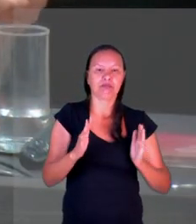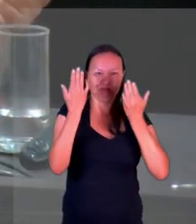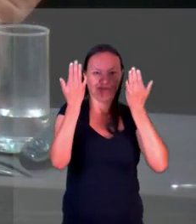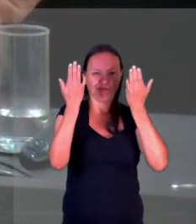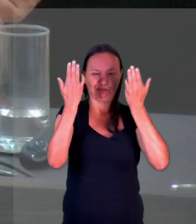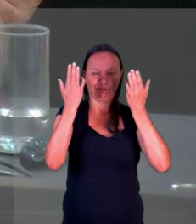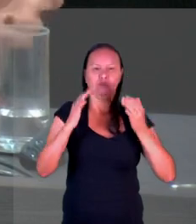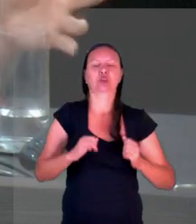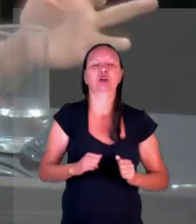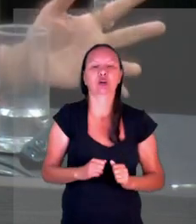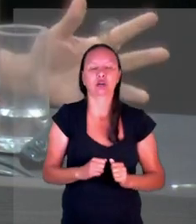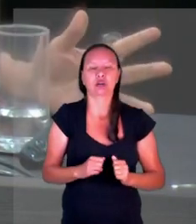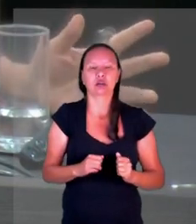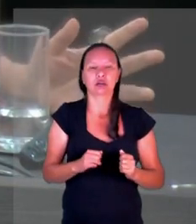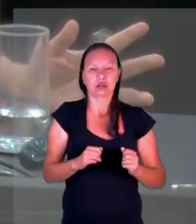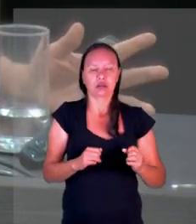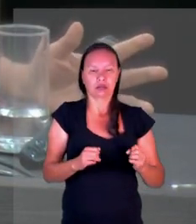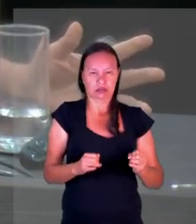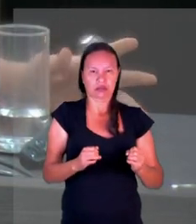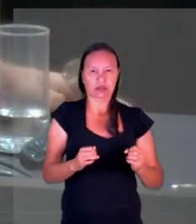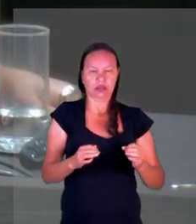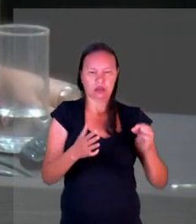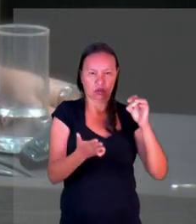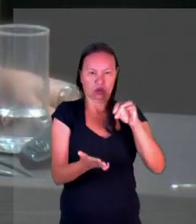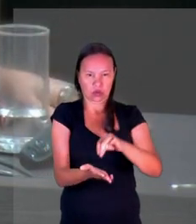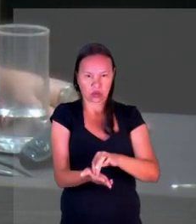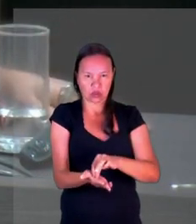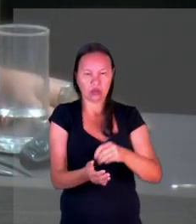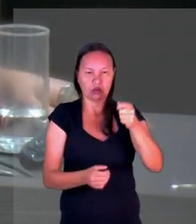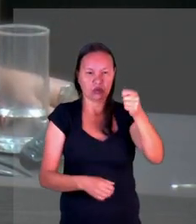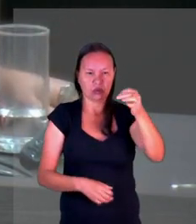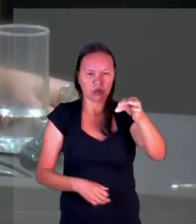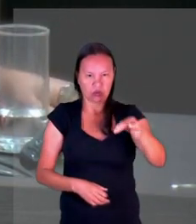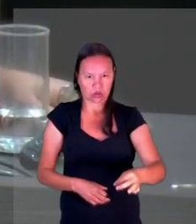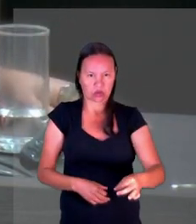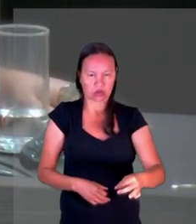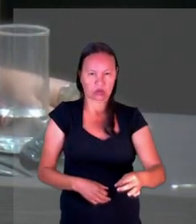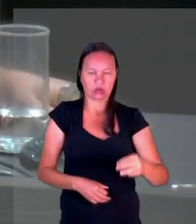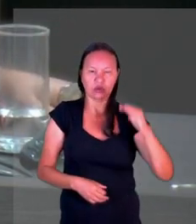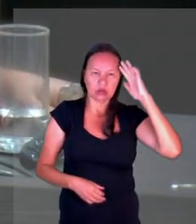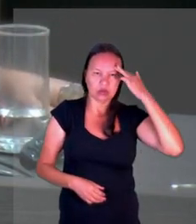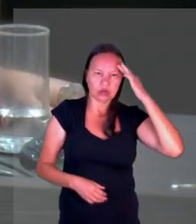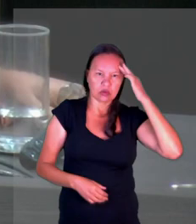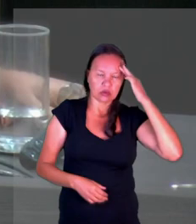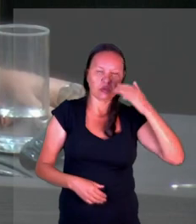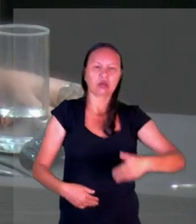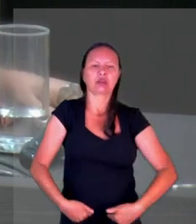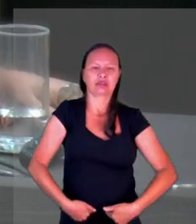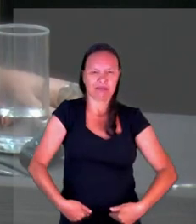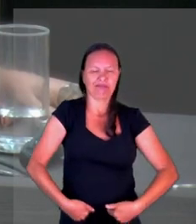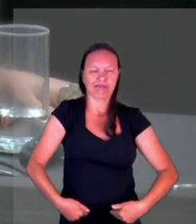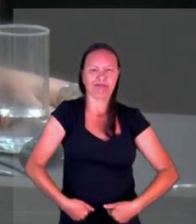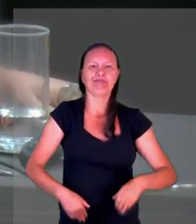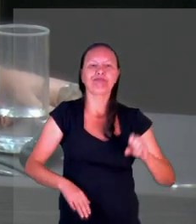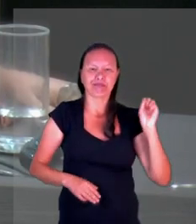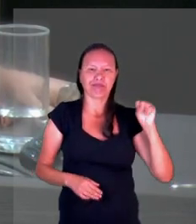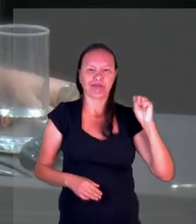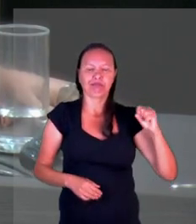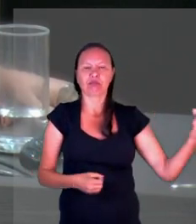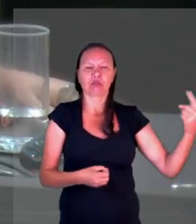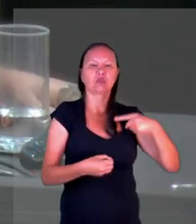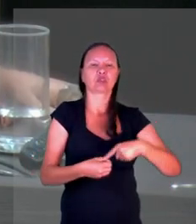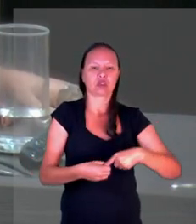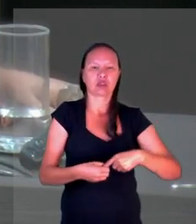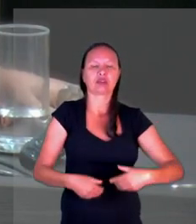eh legitimada pelo sistema de Justiça nós sabemos que a fome Sim ela Ela traz esses